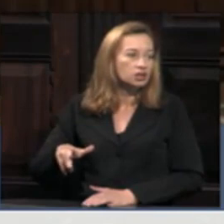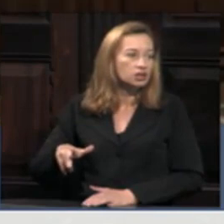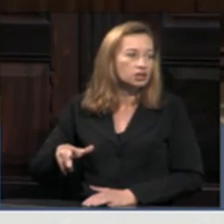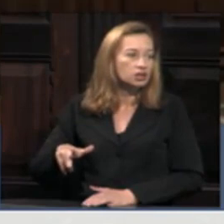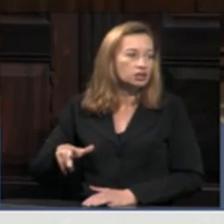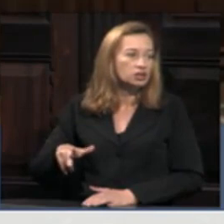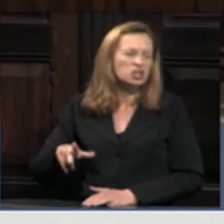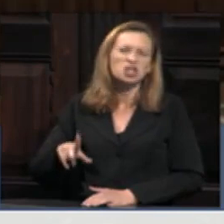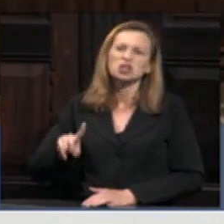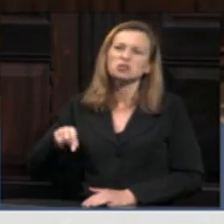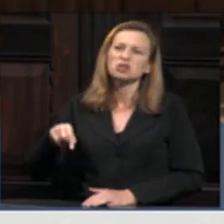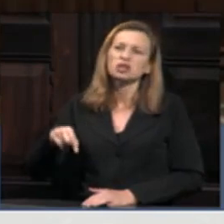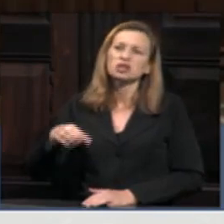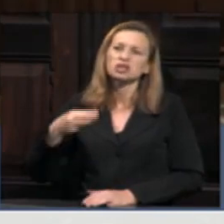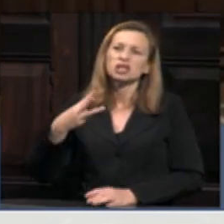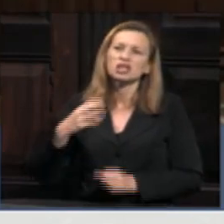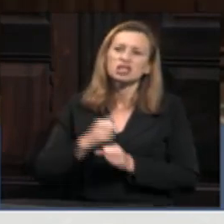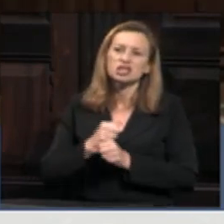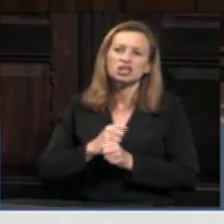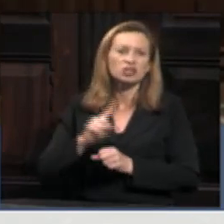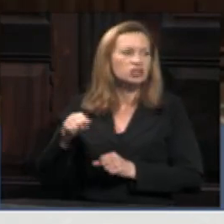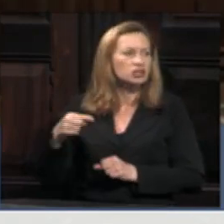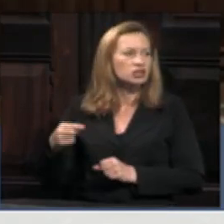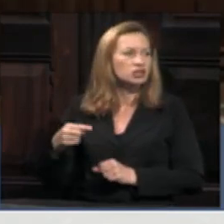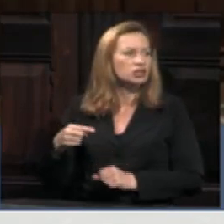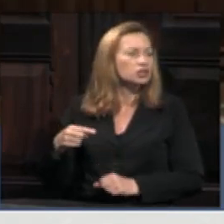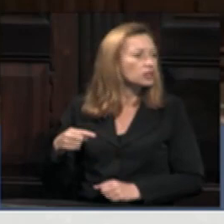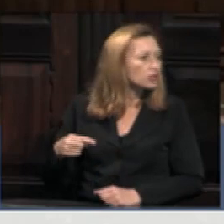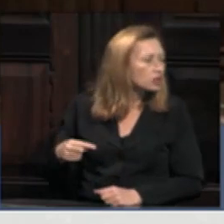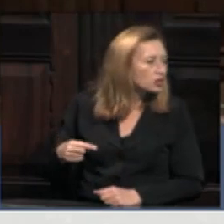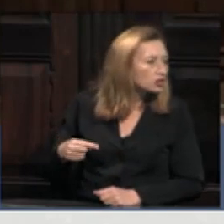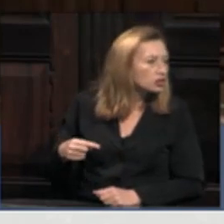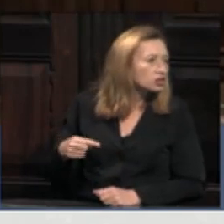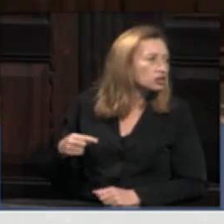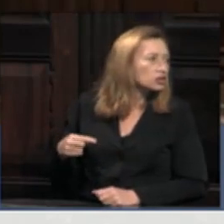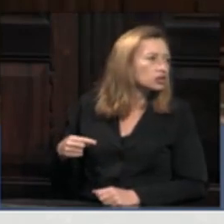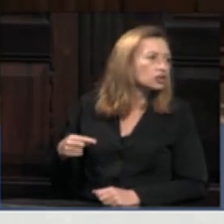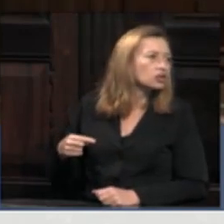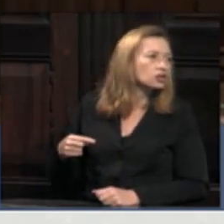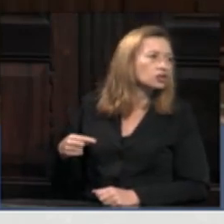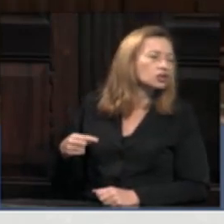próximos 3 anos, na ordem de 10 bilhões de reais por ano.